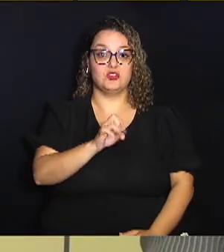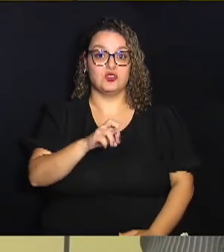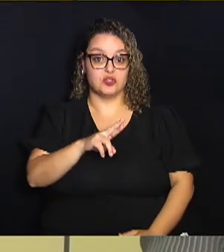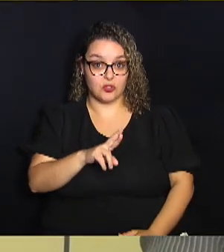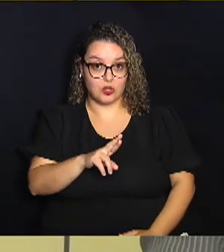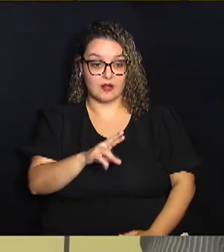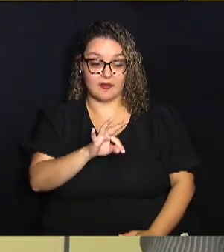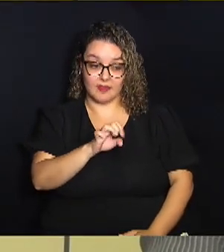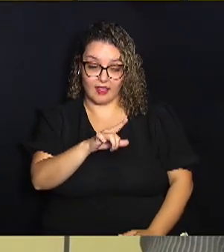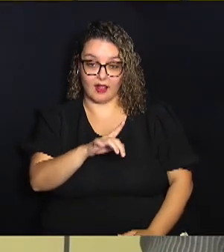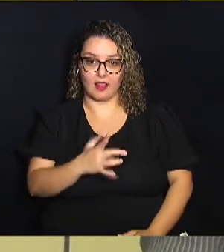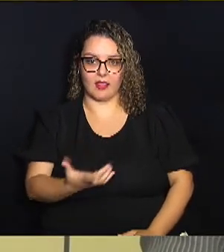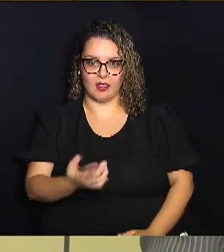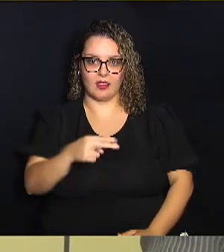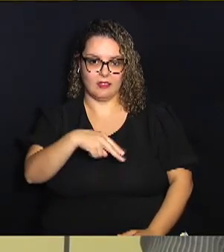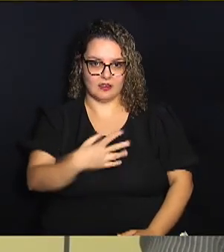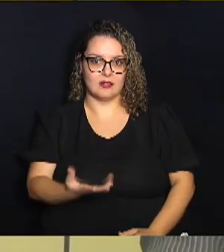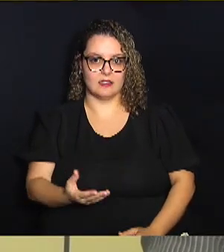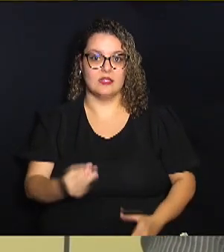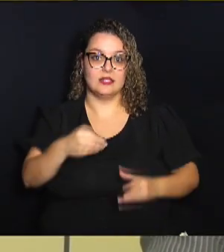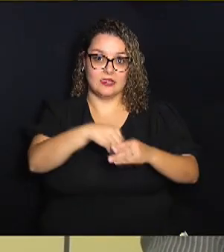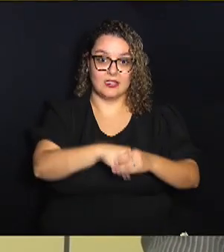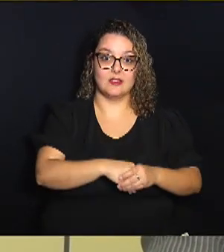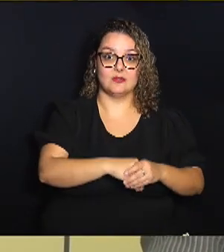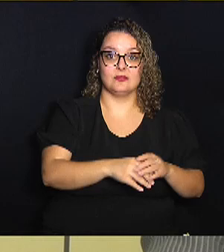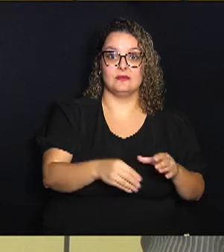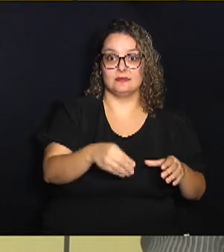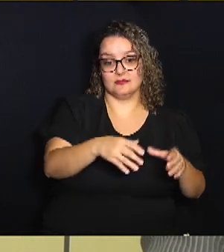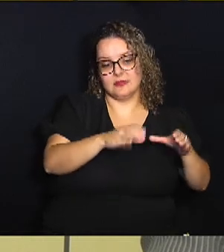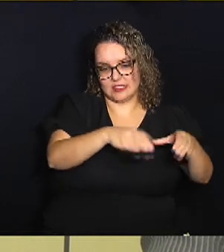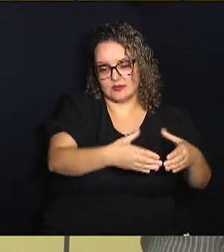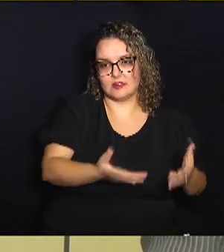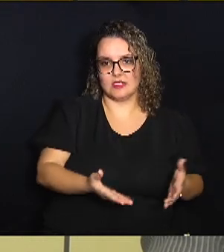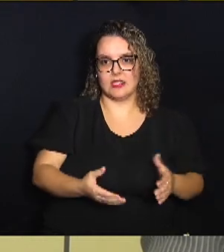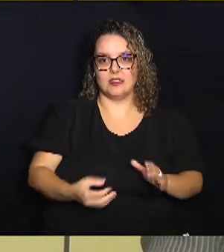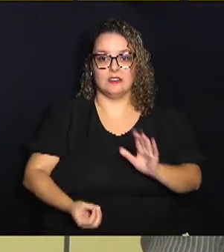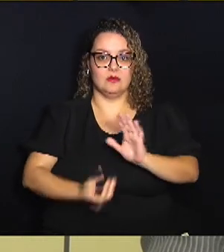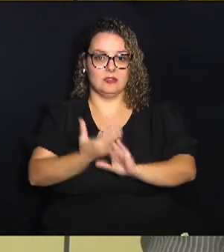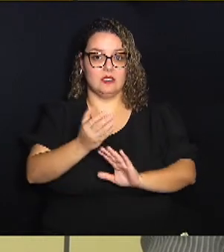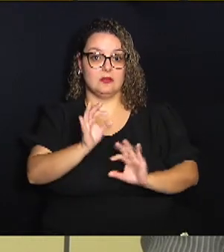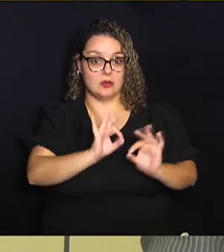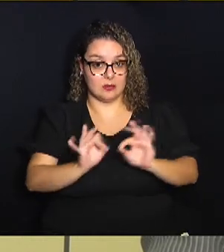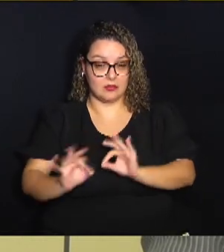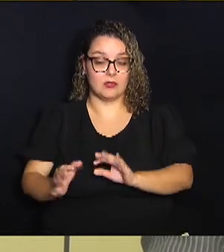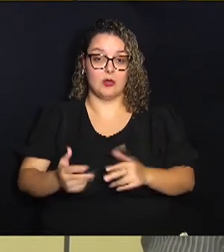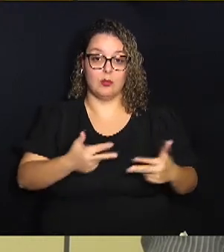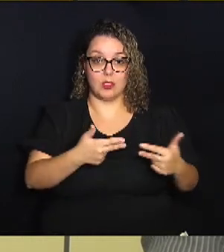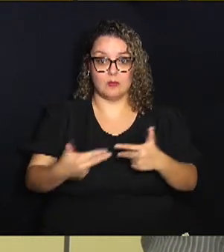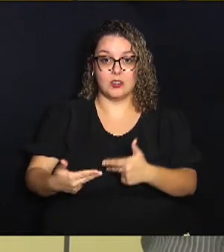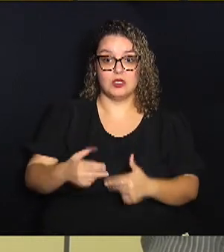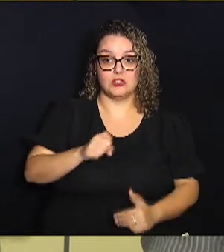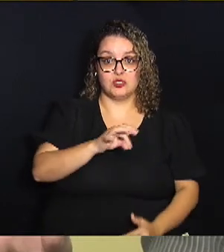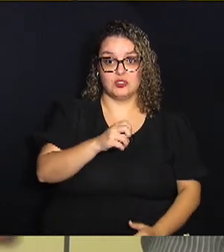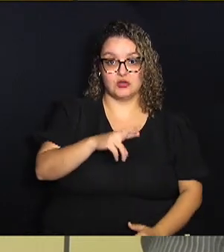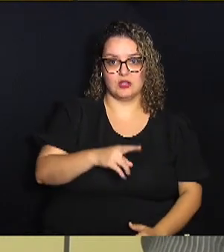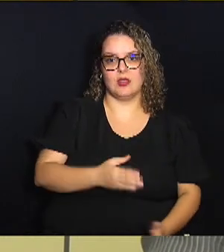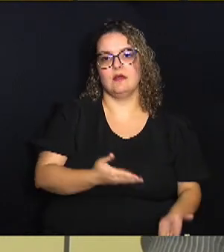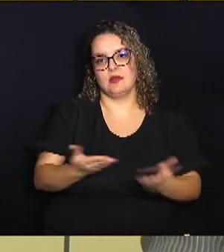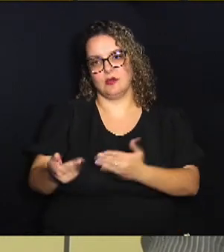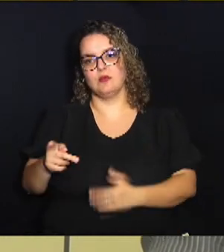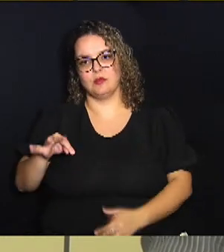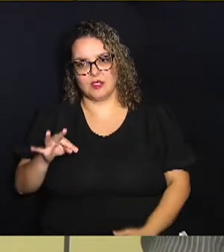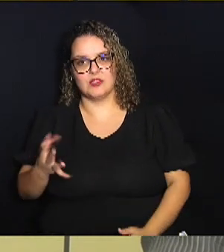que contempla dentro desse pitch. Então você cria sua jornada, que chama storytelling, faz a apresentação do pitch, que é